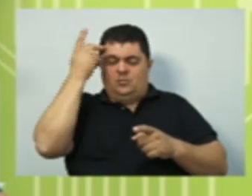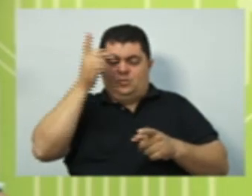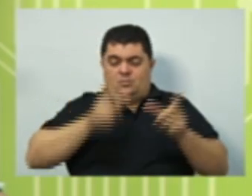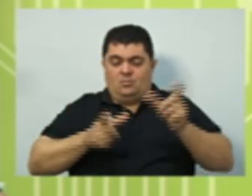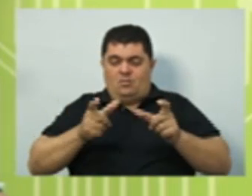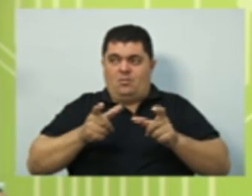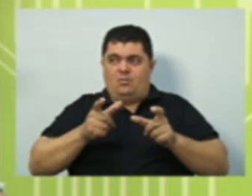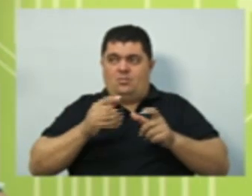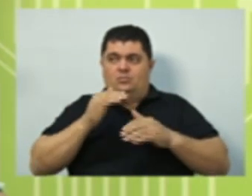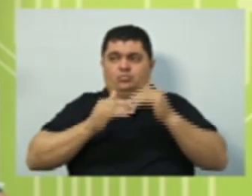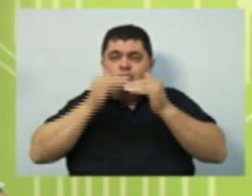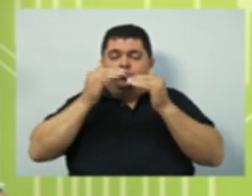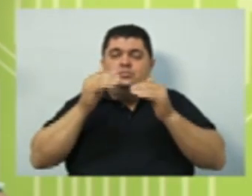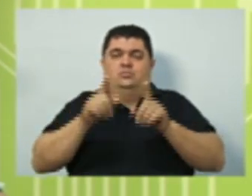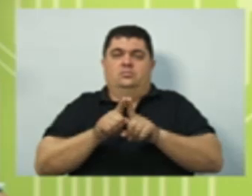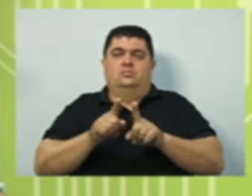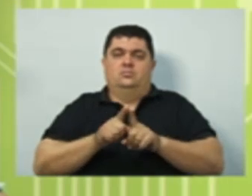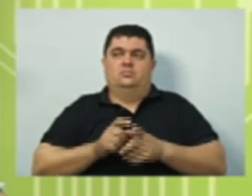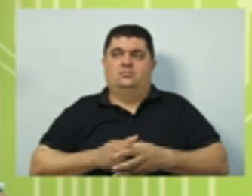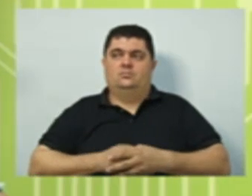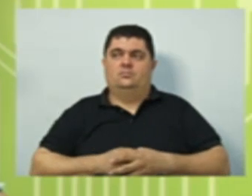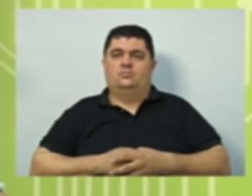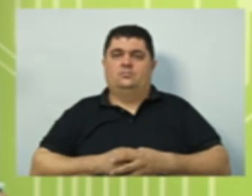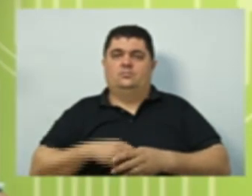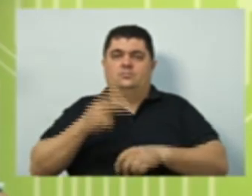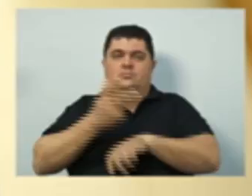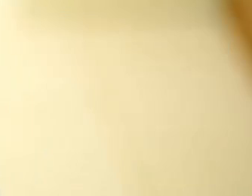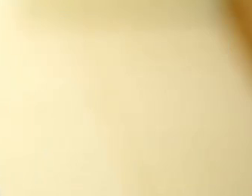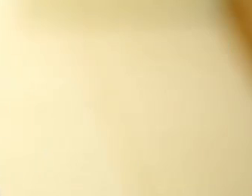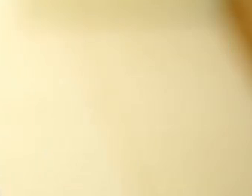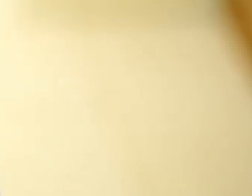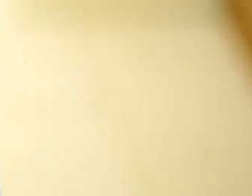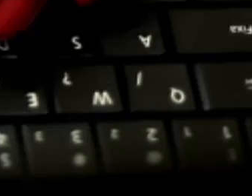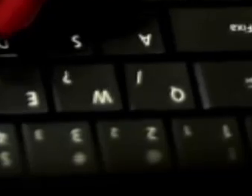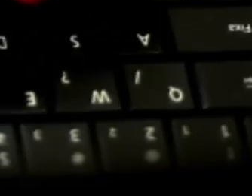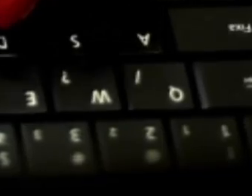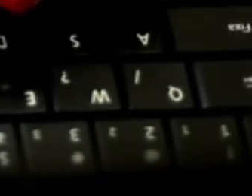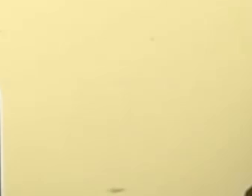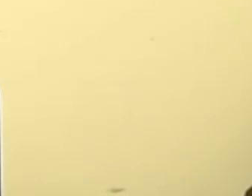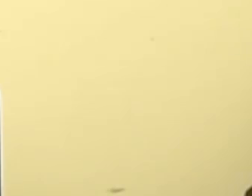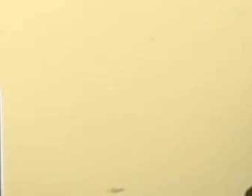satisfaz pelas ideias. Vamos lá, fique atento.